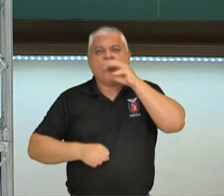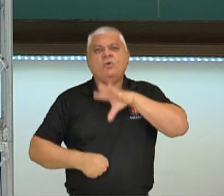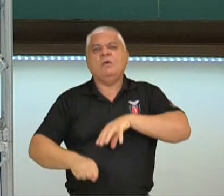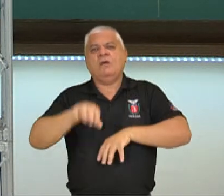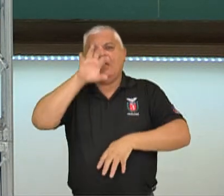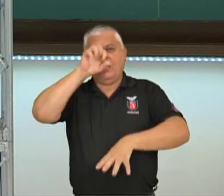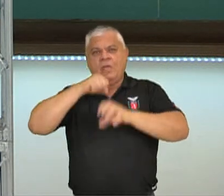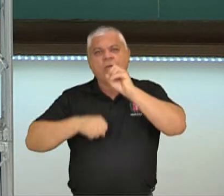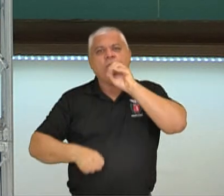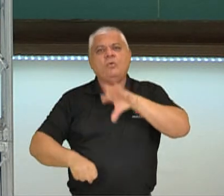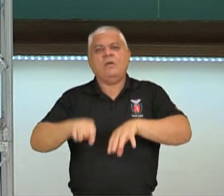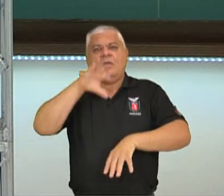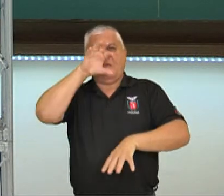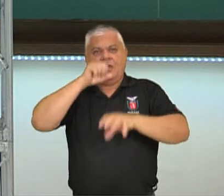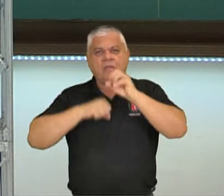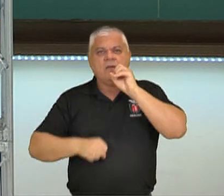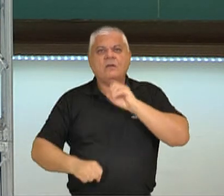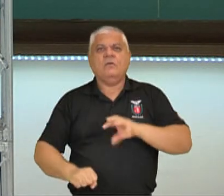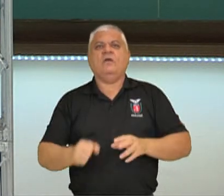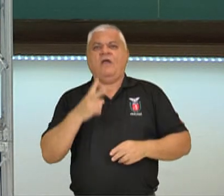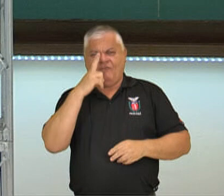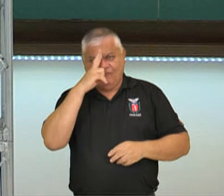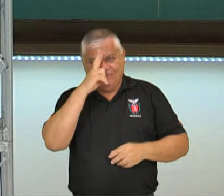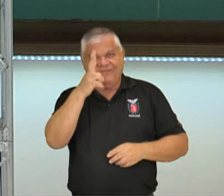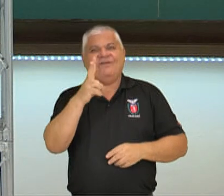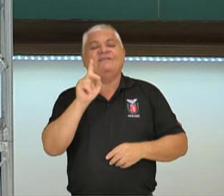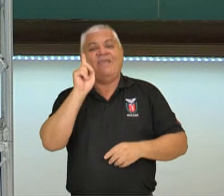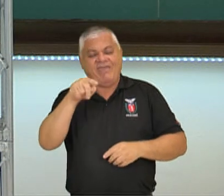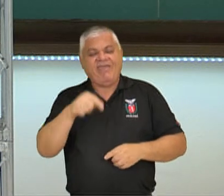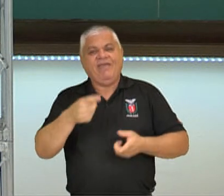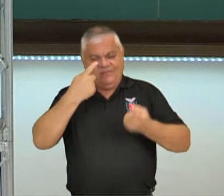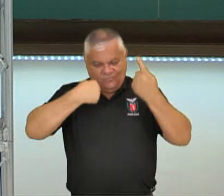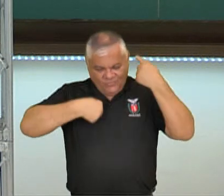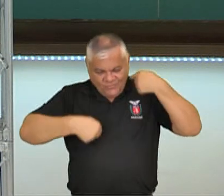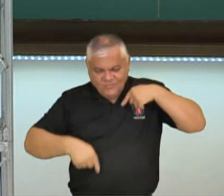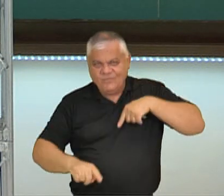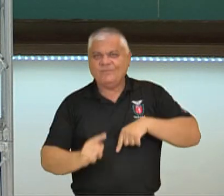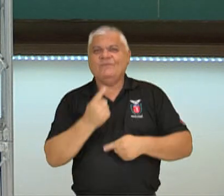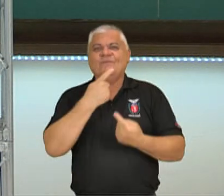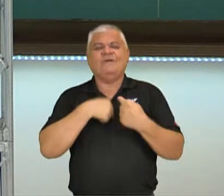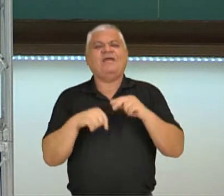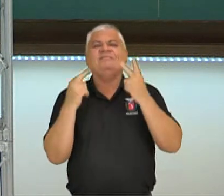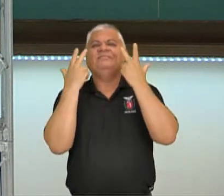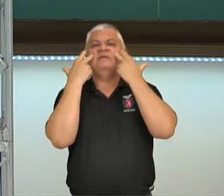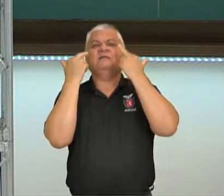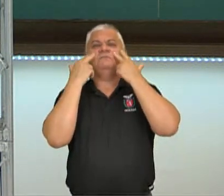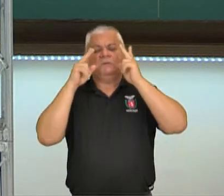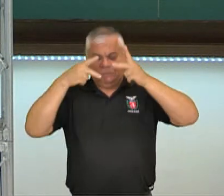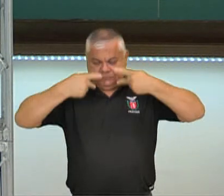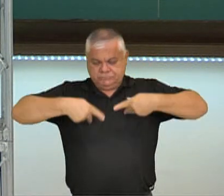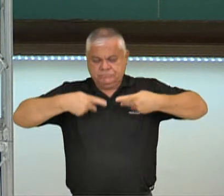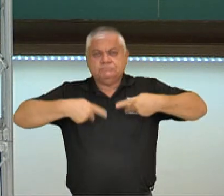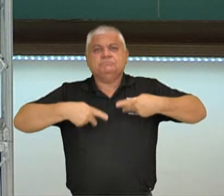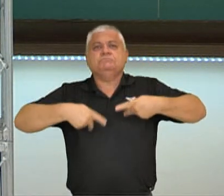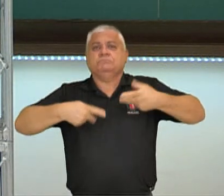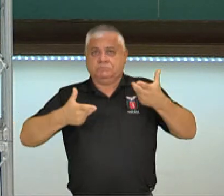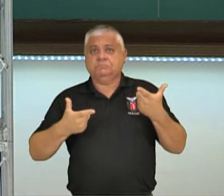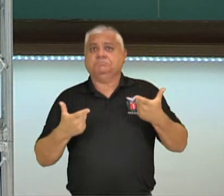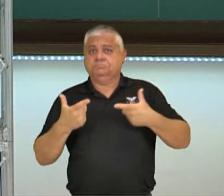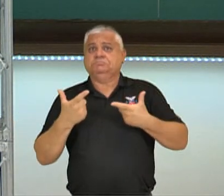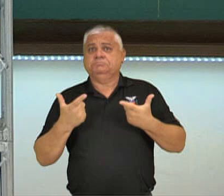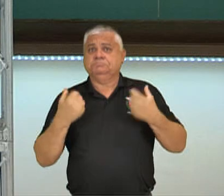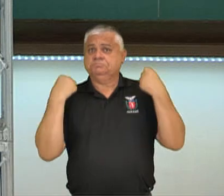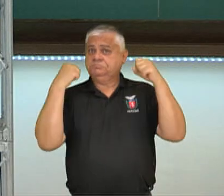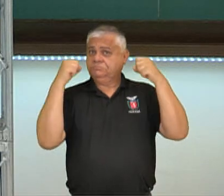mais forte, né? Então, tudo isso são reações naturais do nosso corpo ao exercício